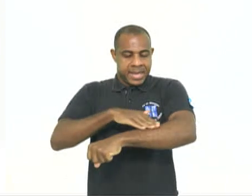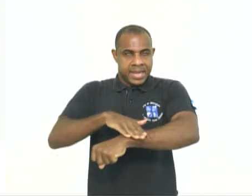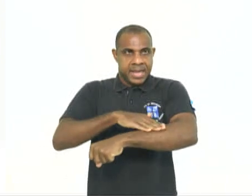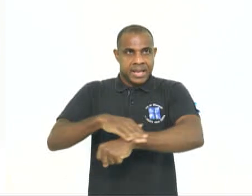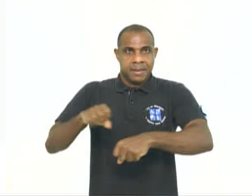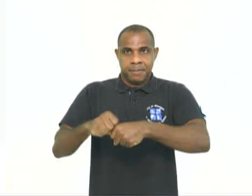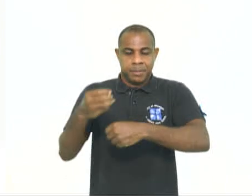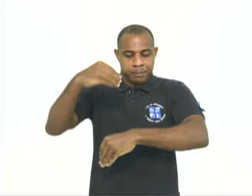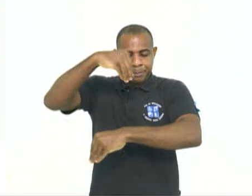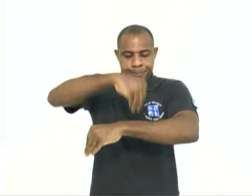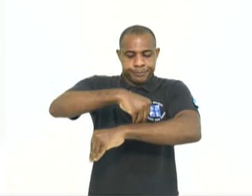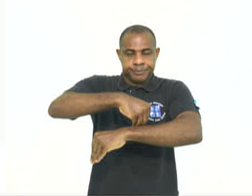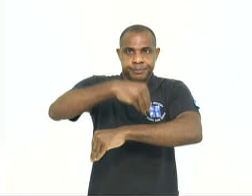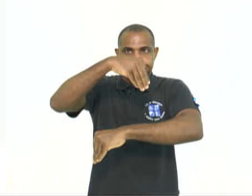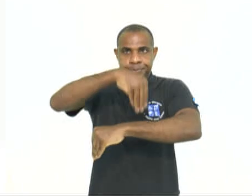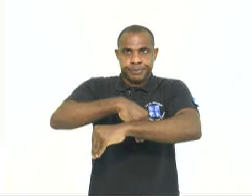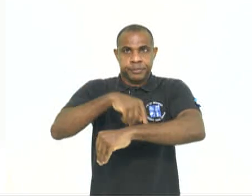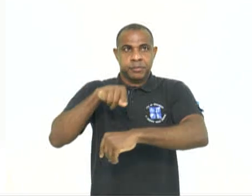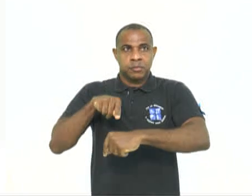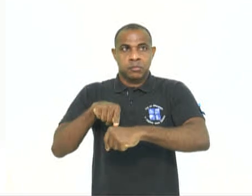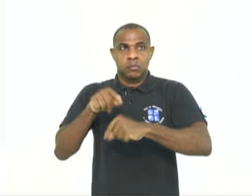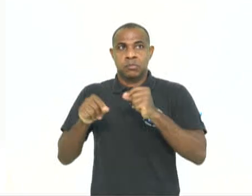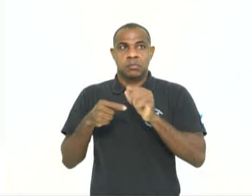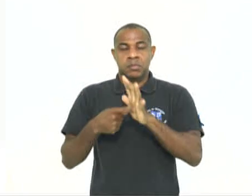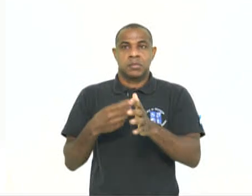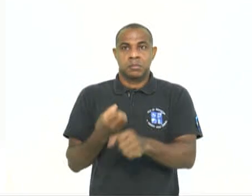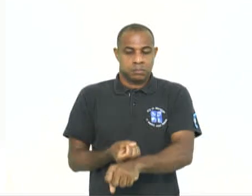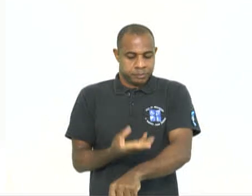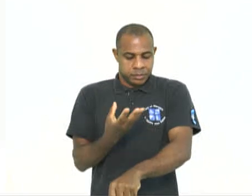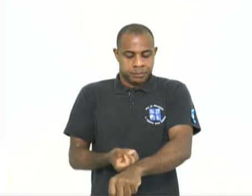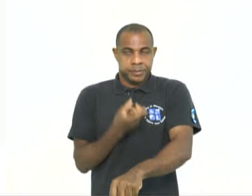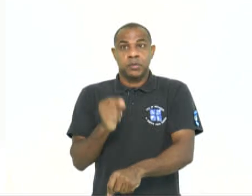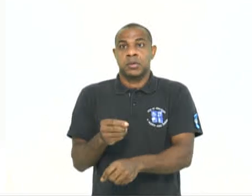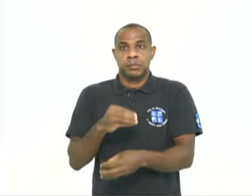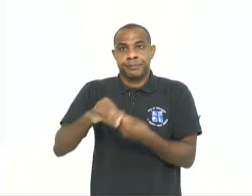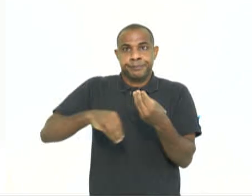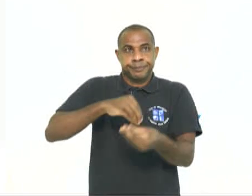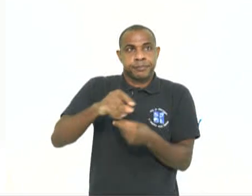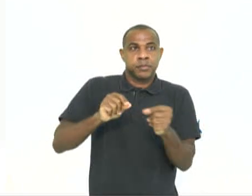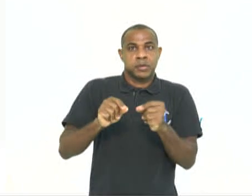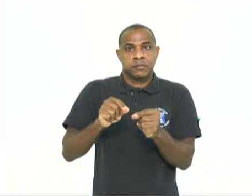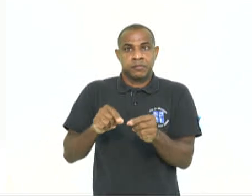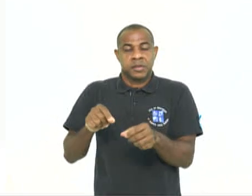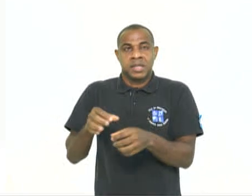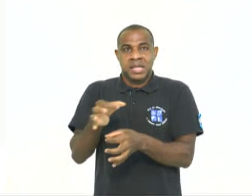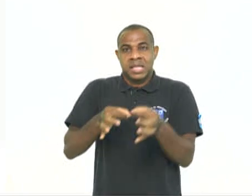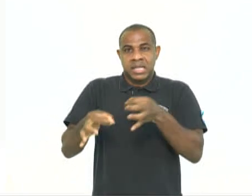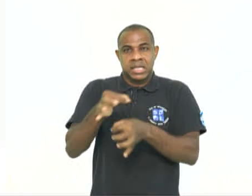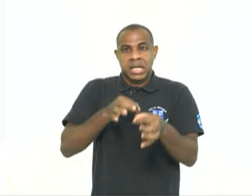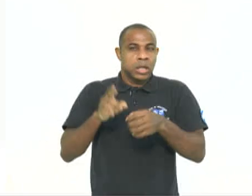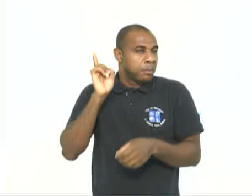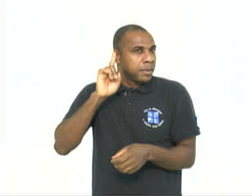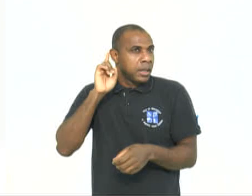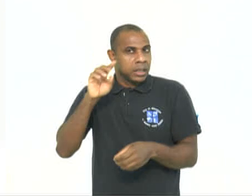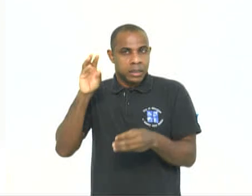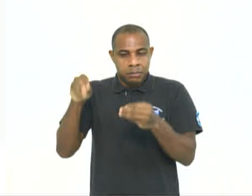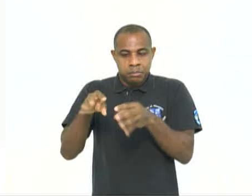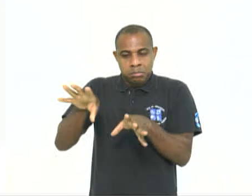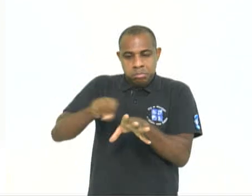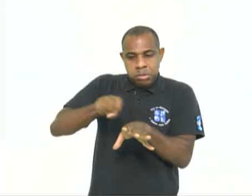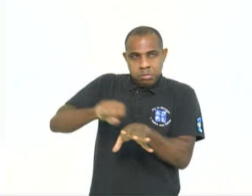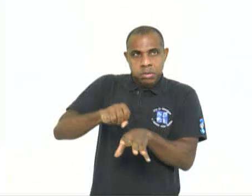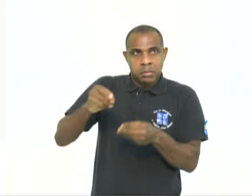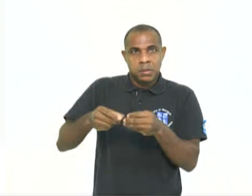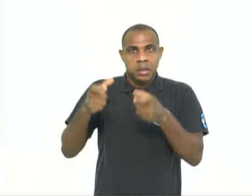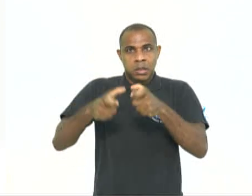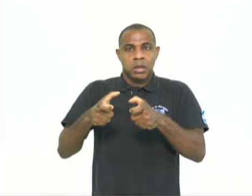tecido conjuntivo, ela e os tecidos lesados liberam substâncias que vão atrair essas células brancas, né, esses leucócitos chamados neutrófilos, para